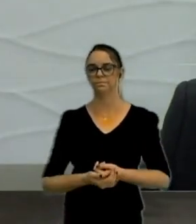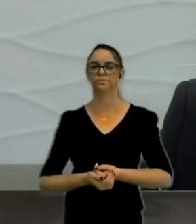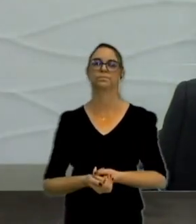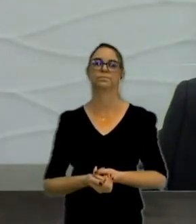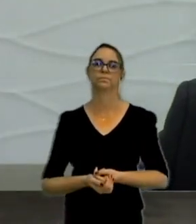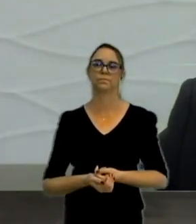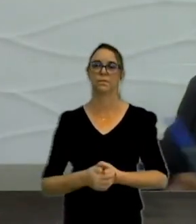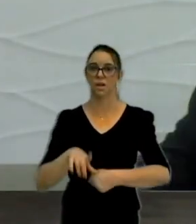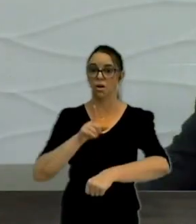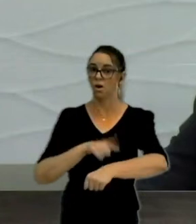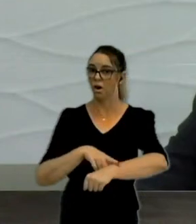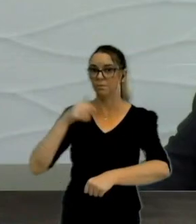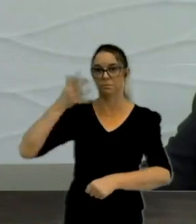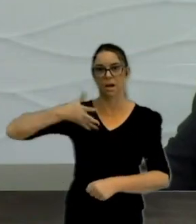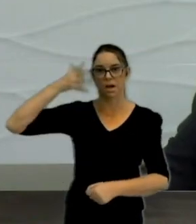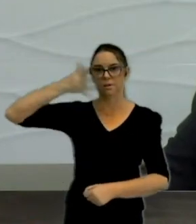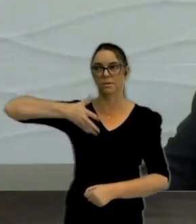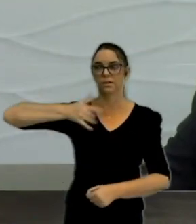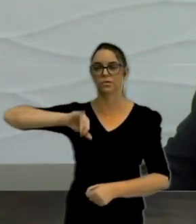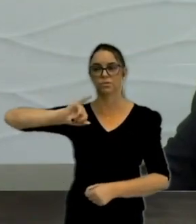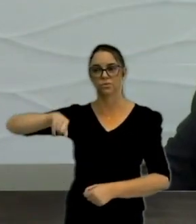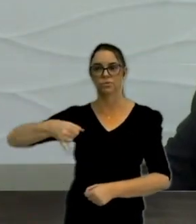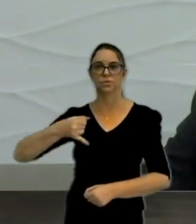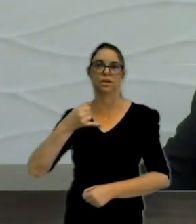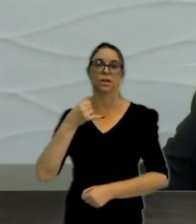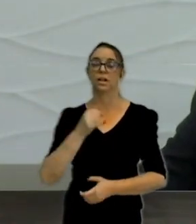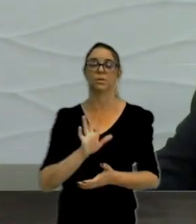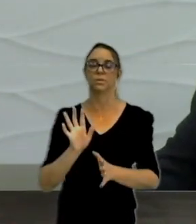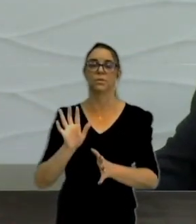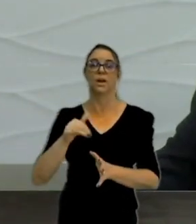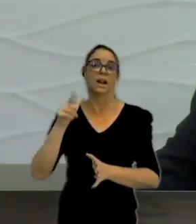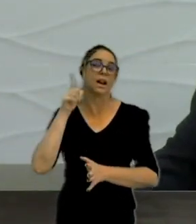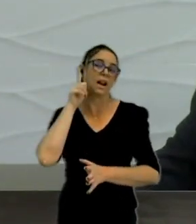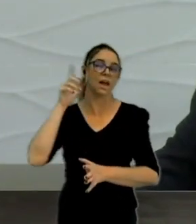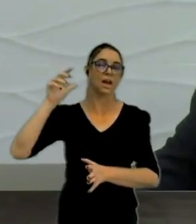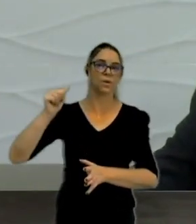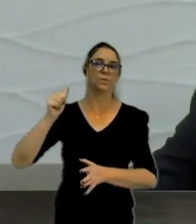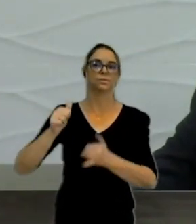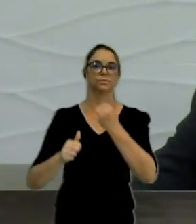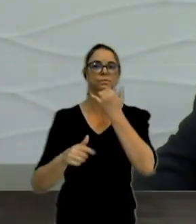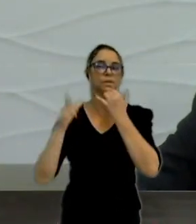a hora do expediente, só conta a palavra do Léo, da Ação Social.